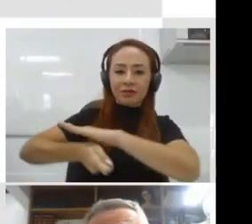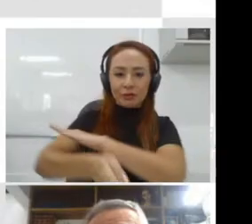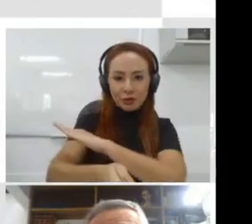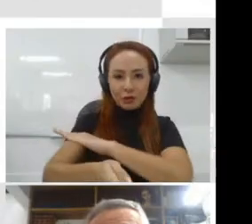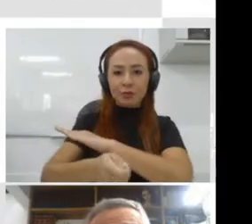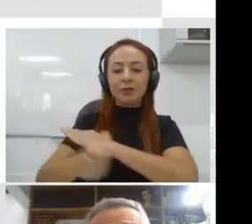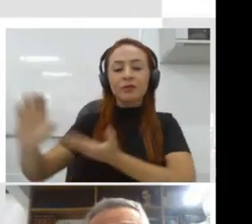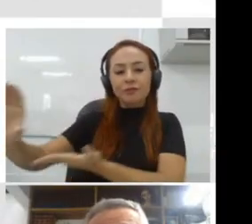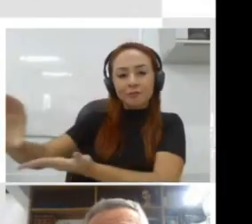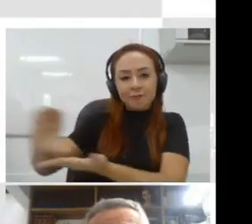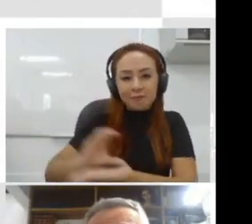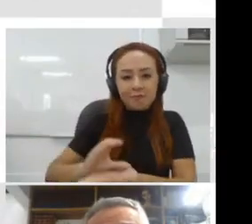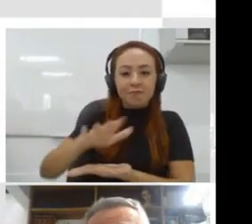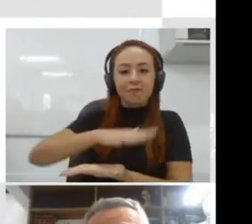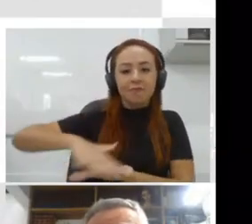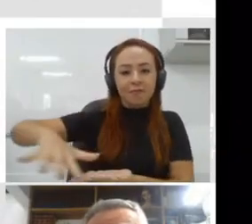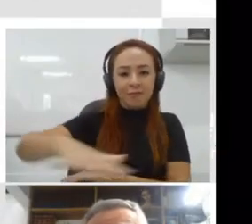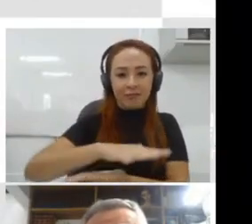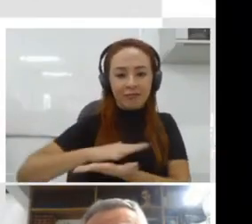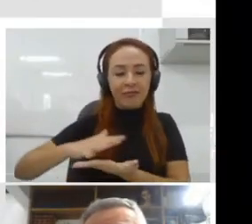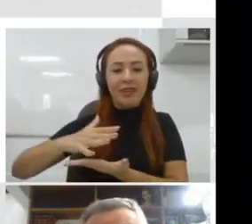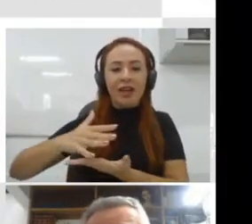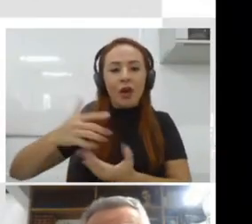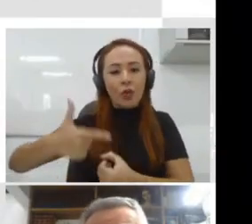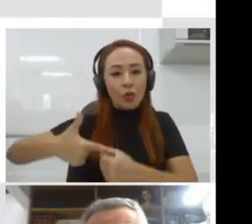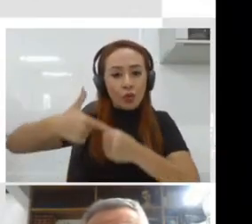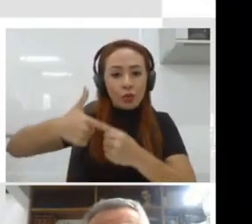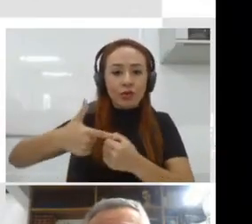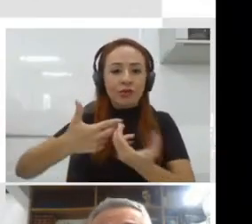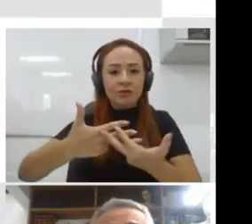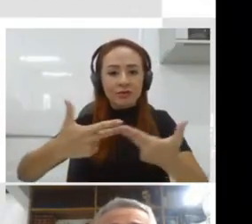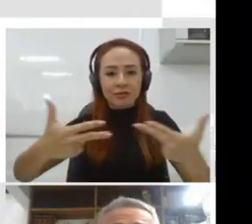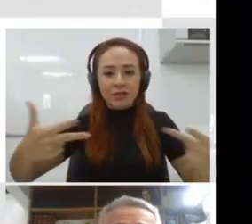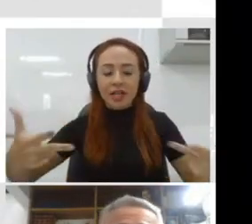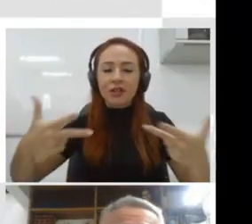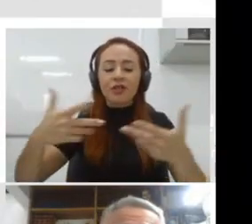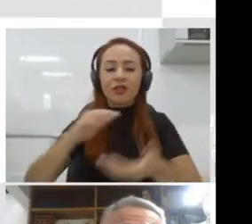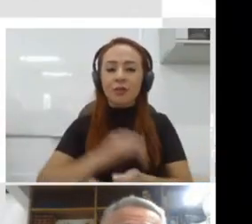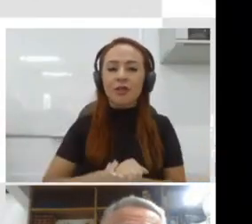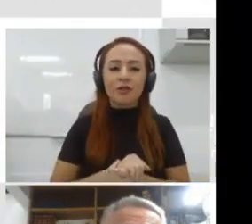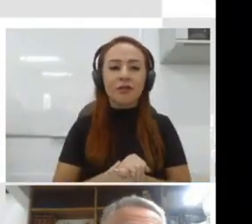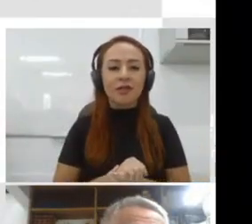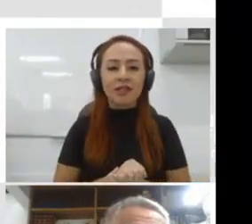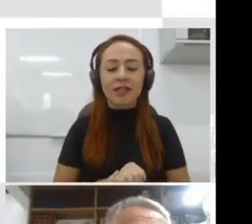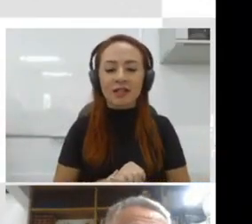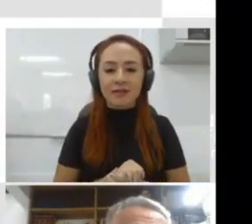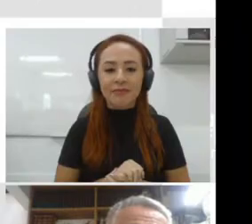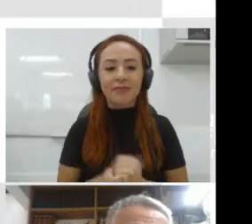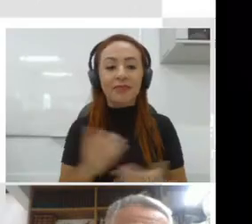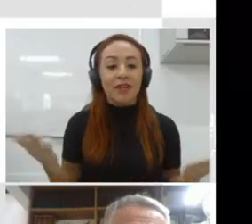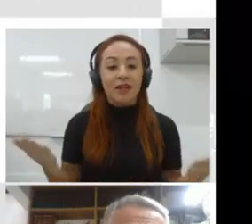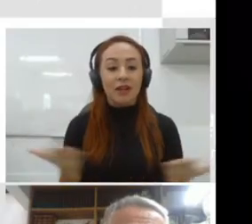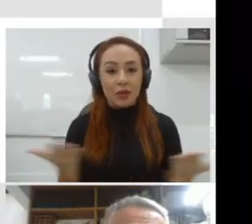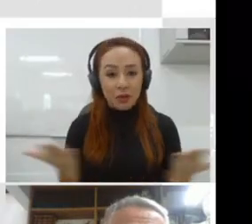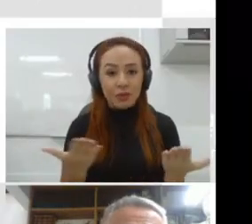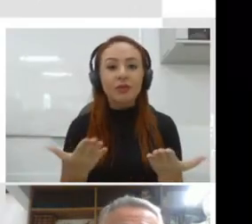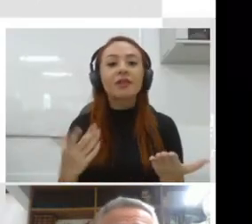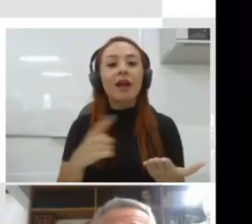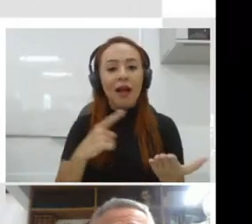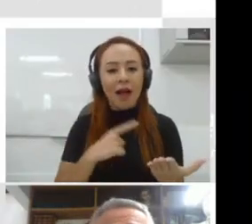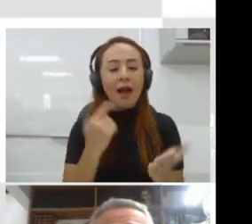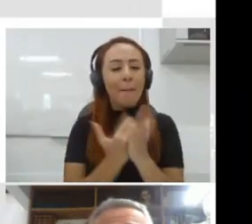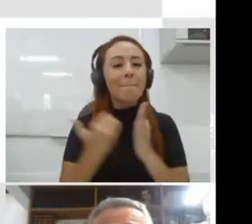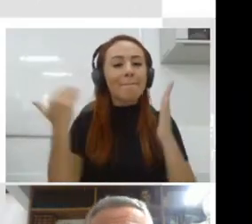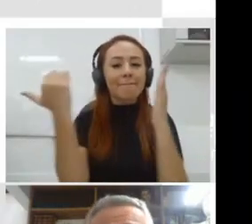segundo item, então, a curva ascendente das emissões globais, já que nós estamos queimando cada vez mais combustíveis fósseis. Evidentemente, esses